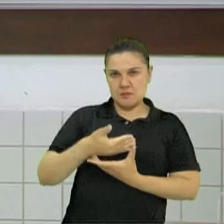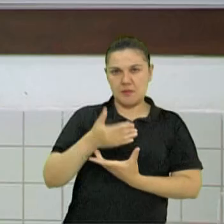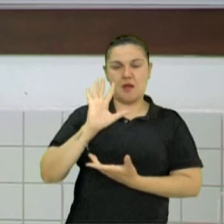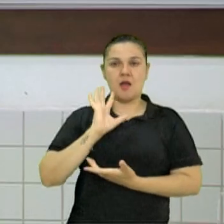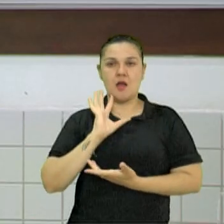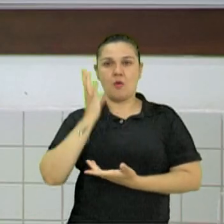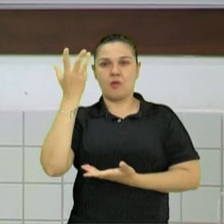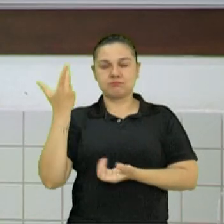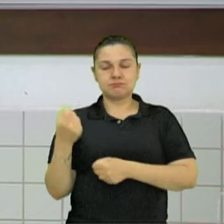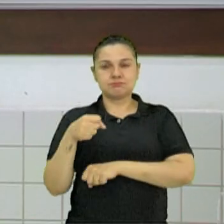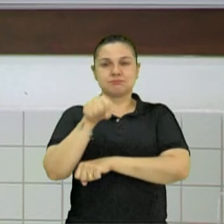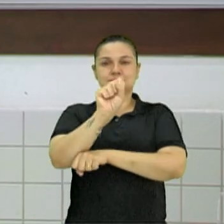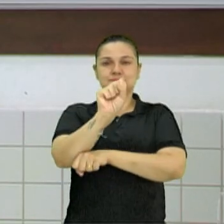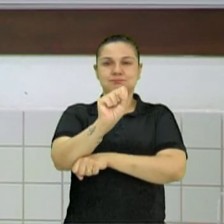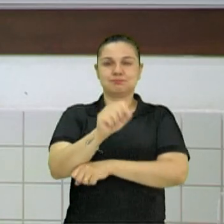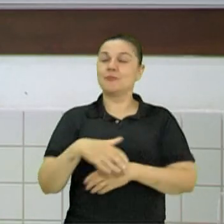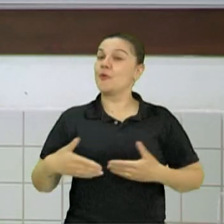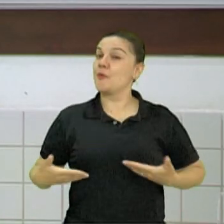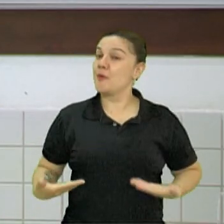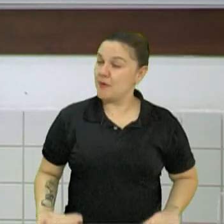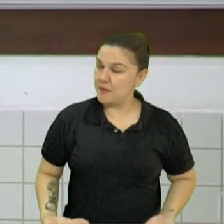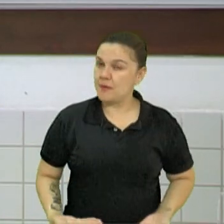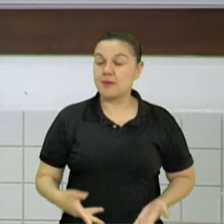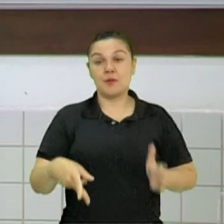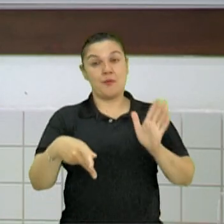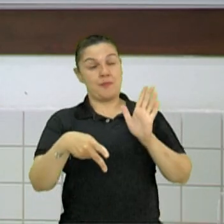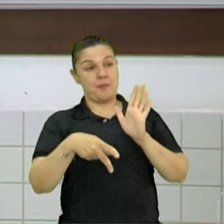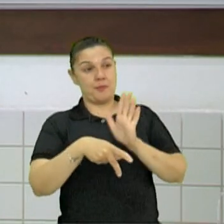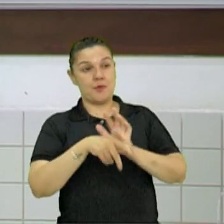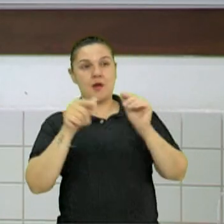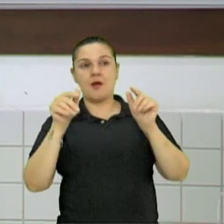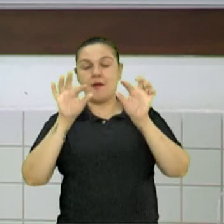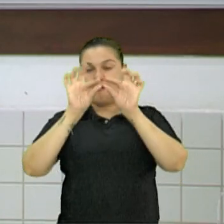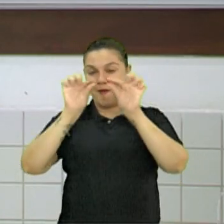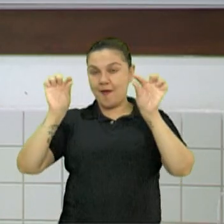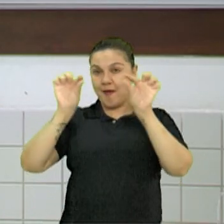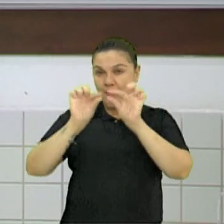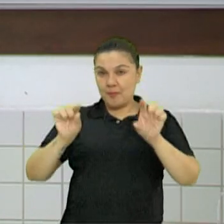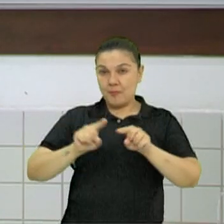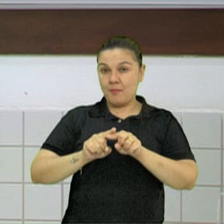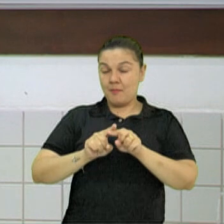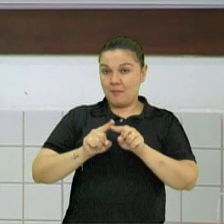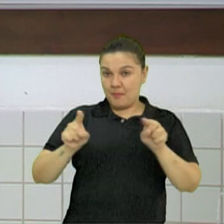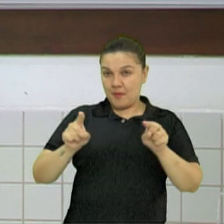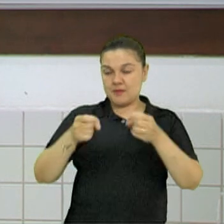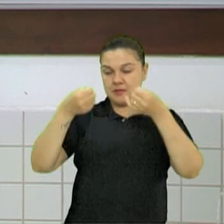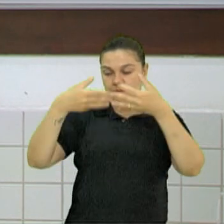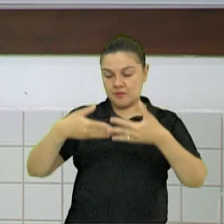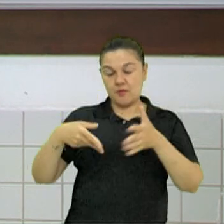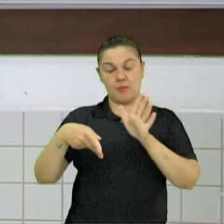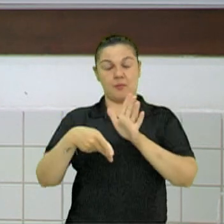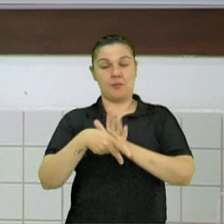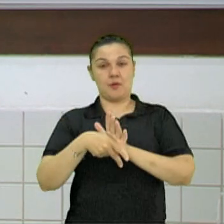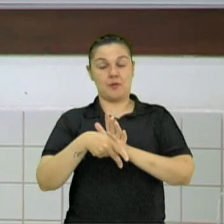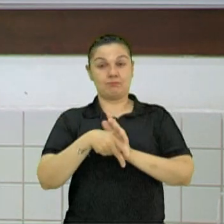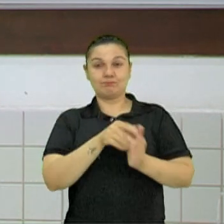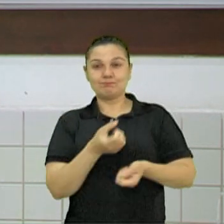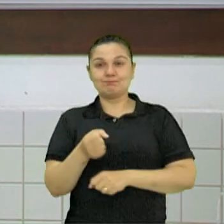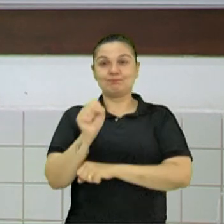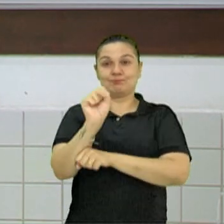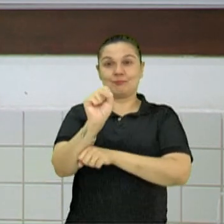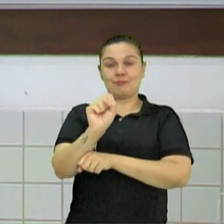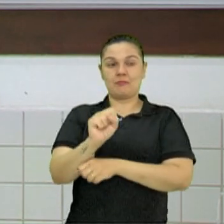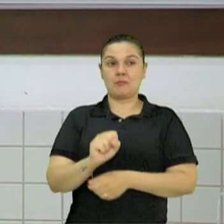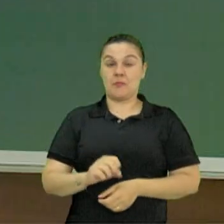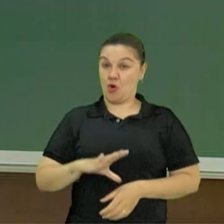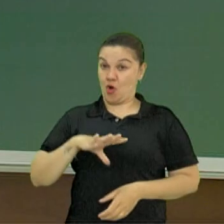feitos heróicos. Olha só, a obra é escrita em verso, mas ela vai narrar um feito heróico. Nós